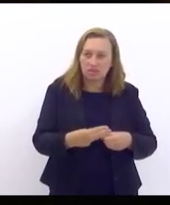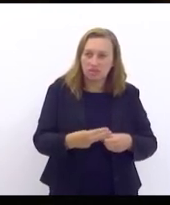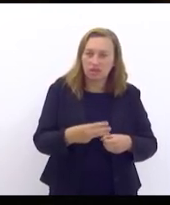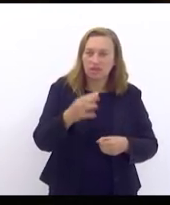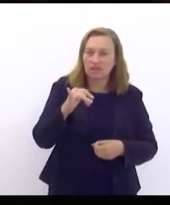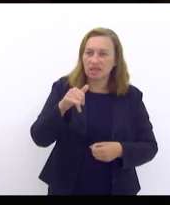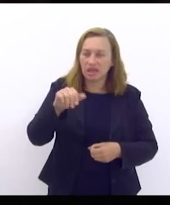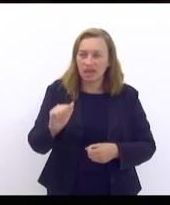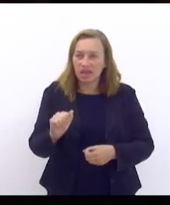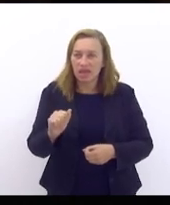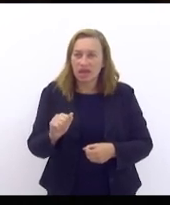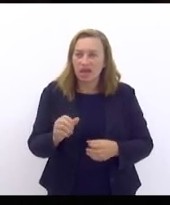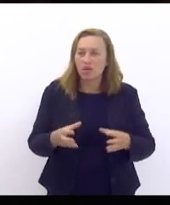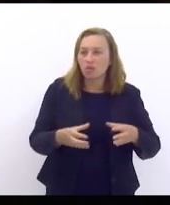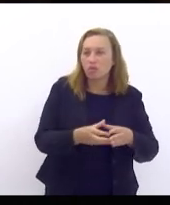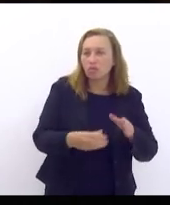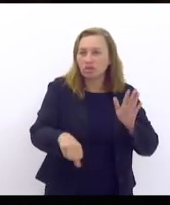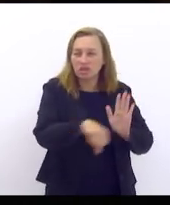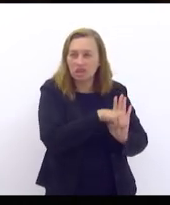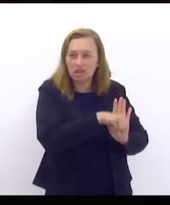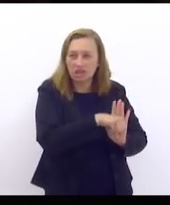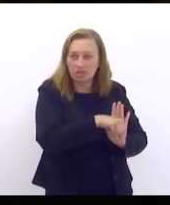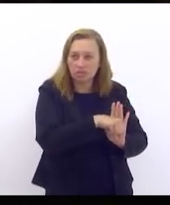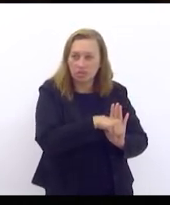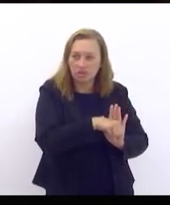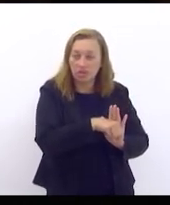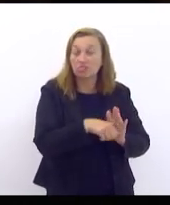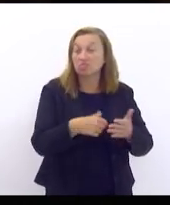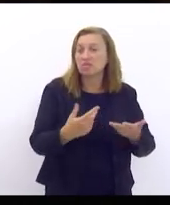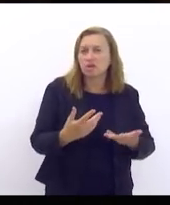reboques, deputado Alan Lopes. Inacreditável!